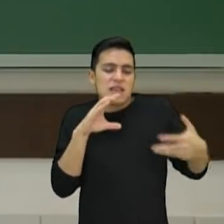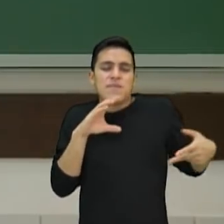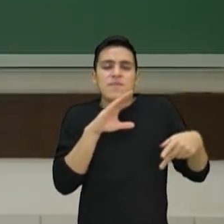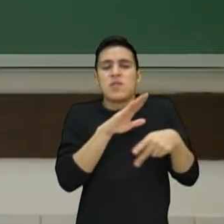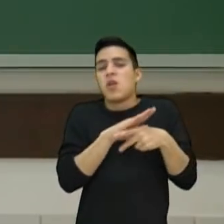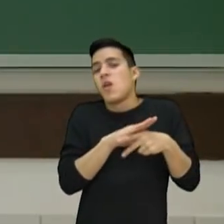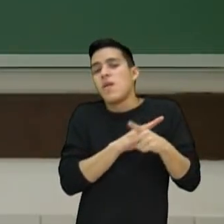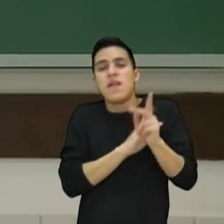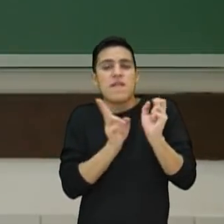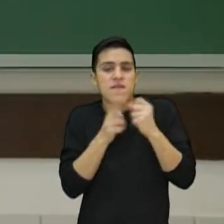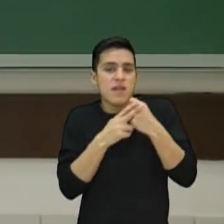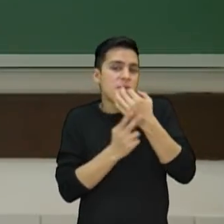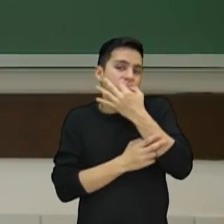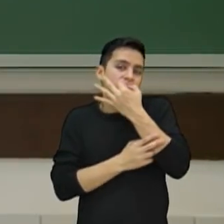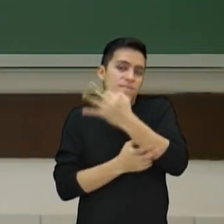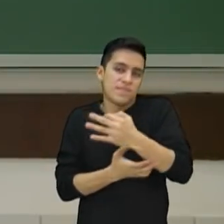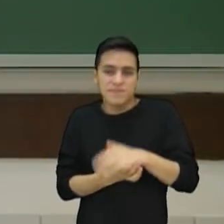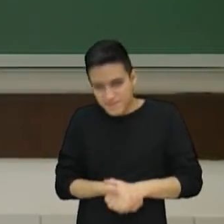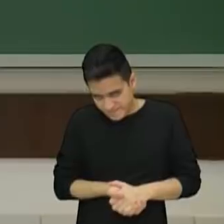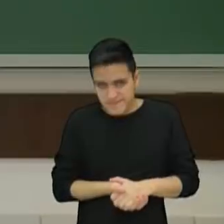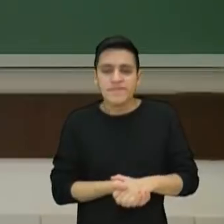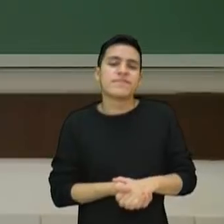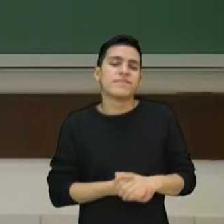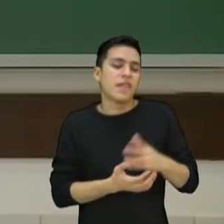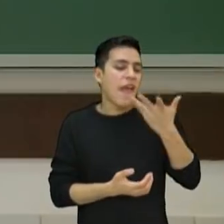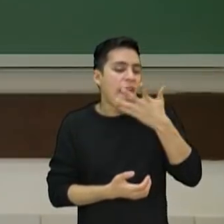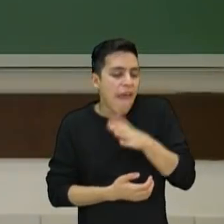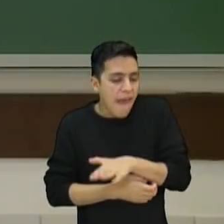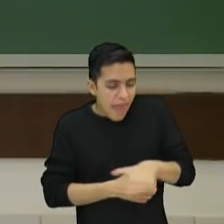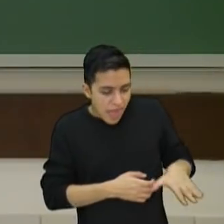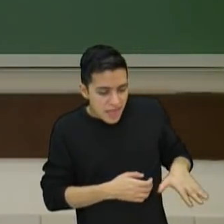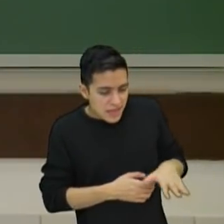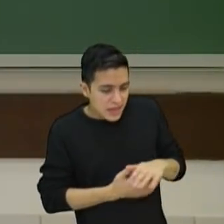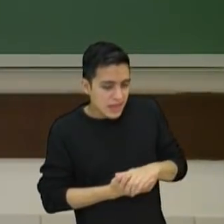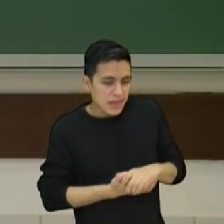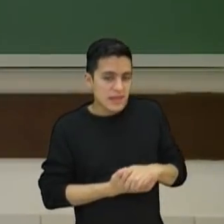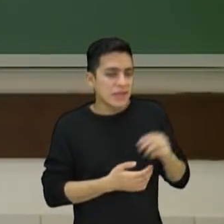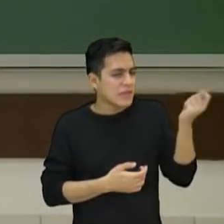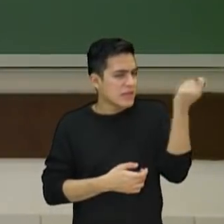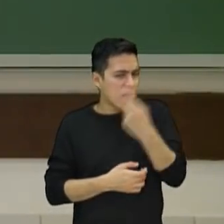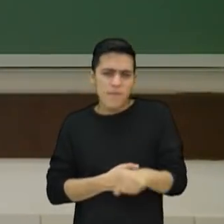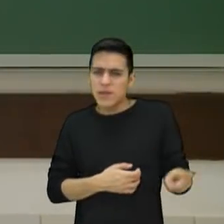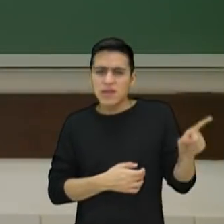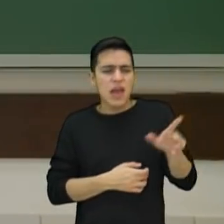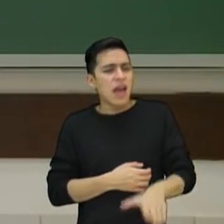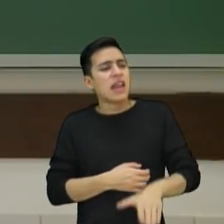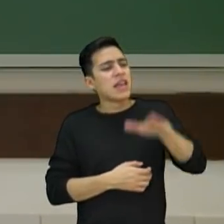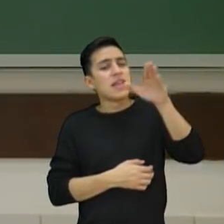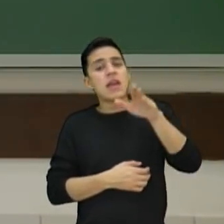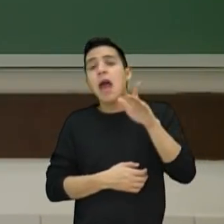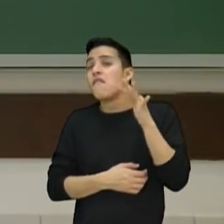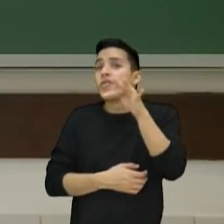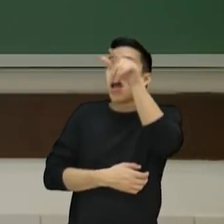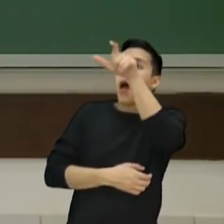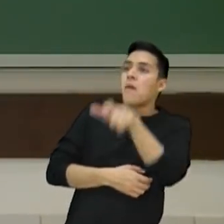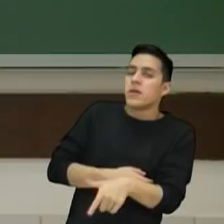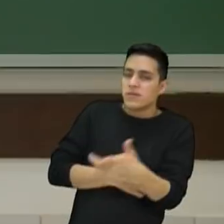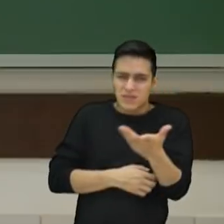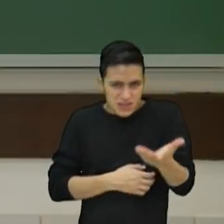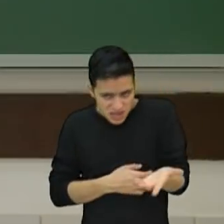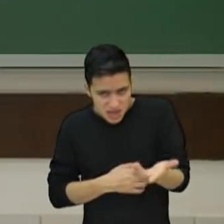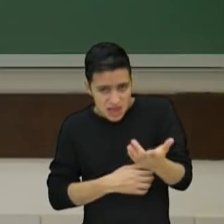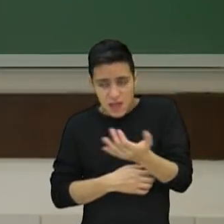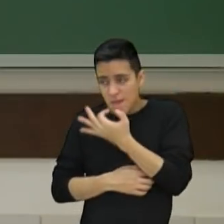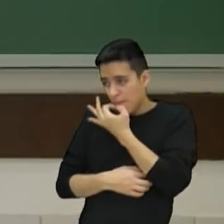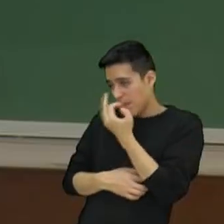de opinião. Então, a criança, já dei a dica. A criança não precisa crescer para ser alguém. Na minha opinião, na opinião